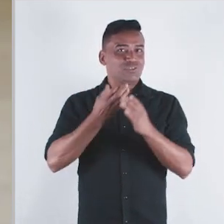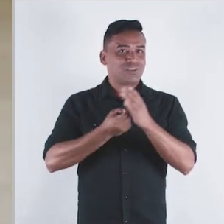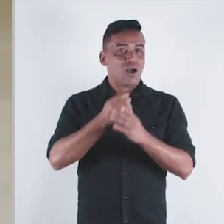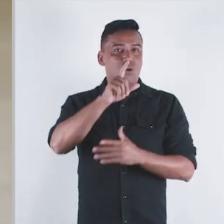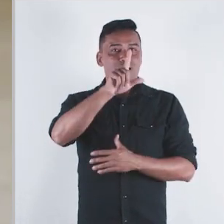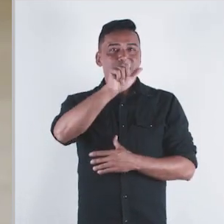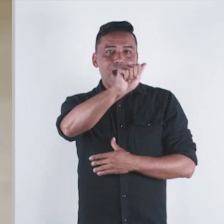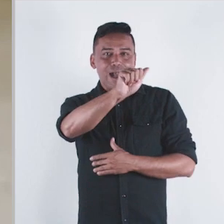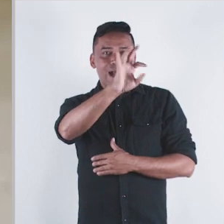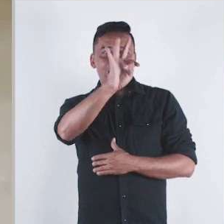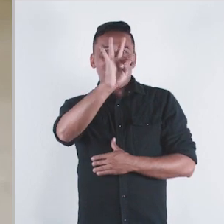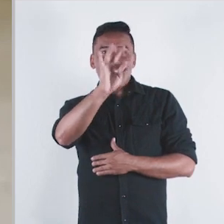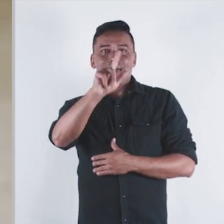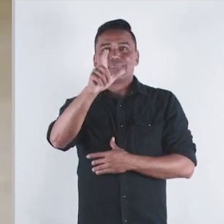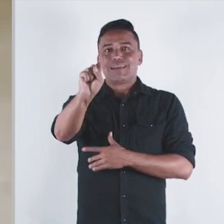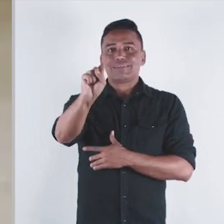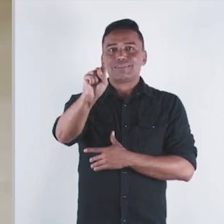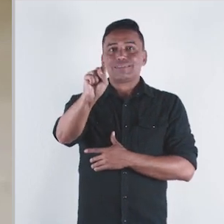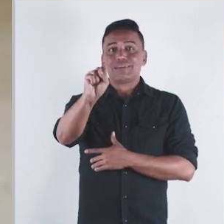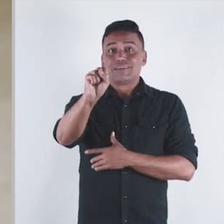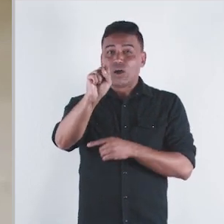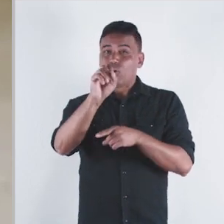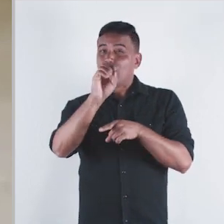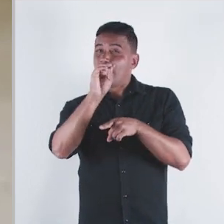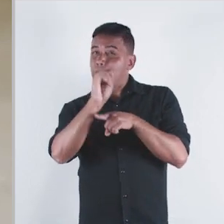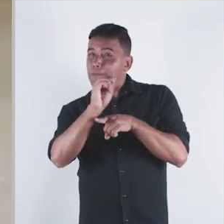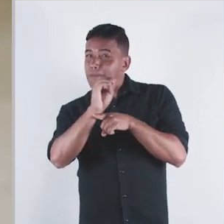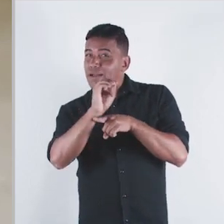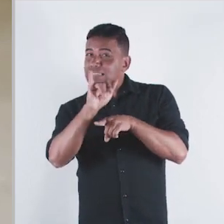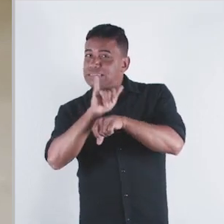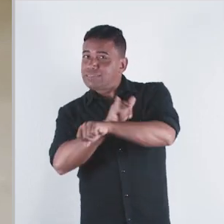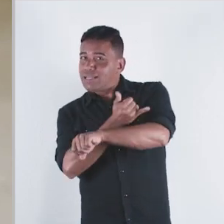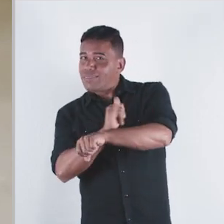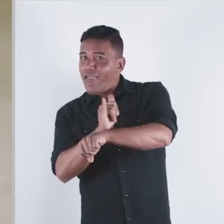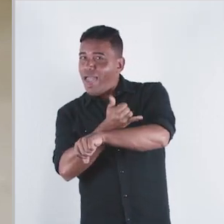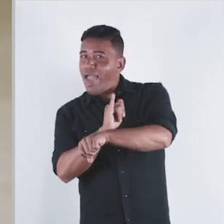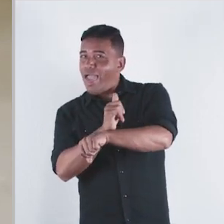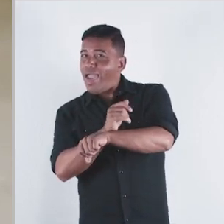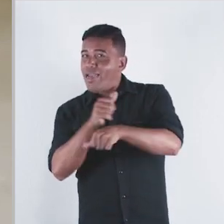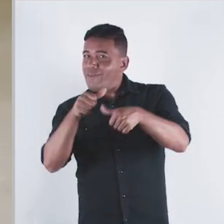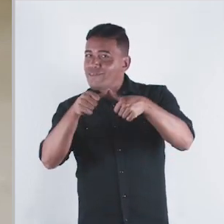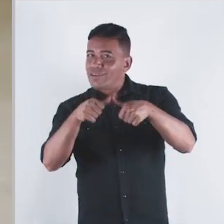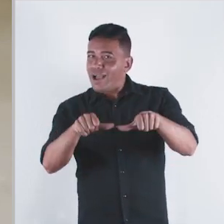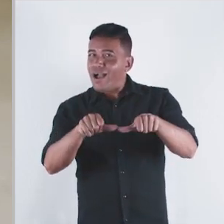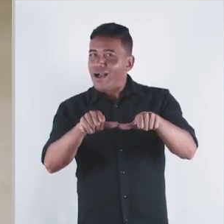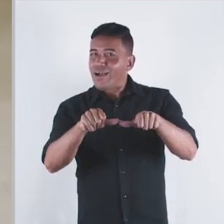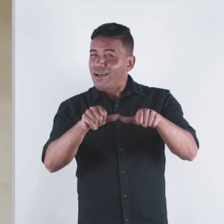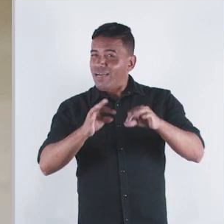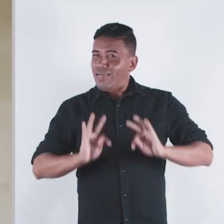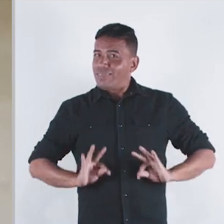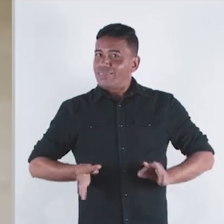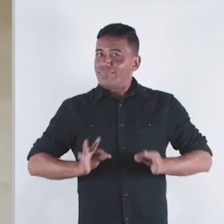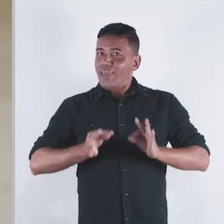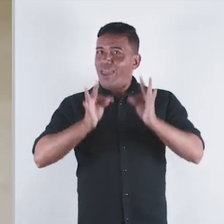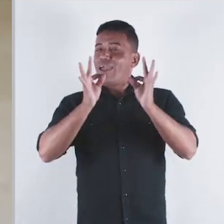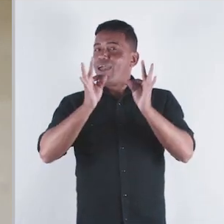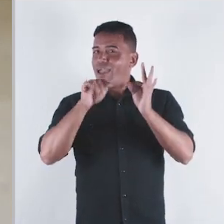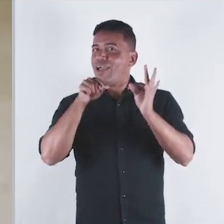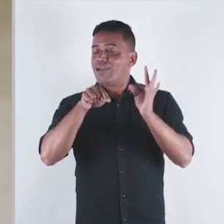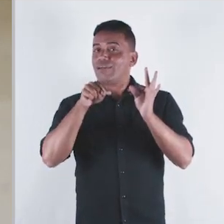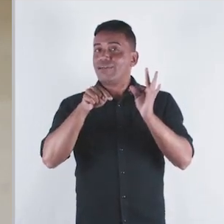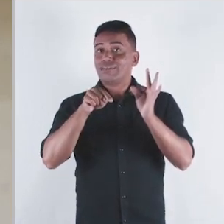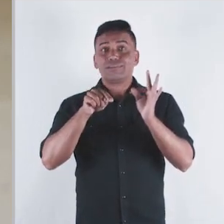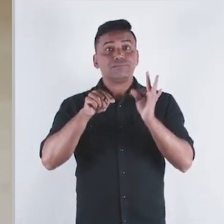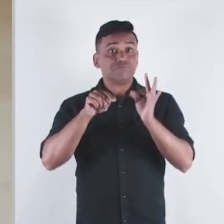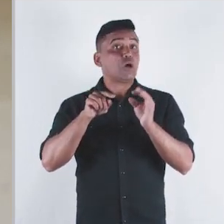estratégia de preservação que parece low-tech, mas é o que tem sido feito,